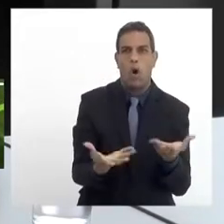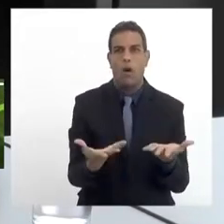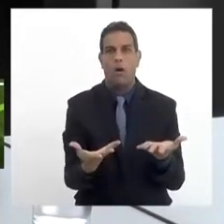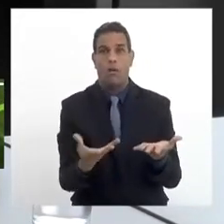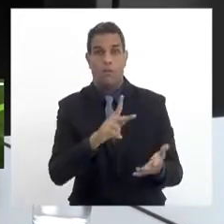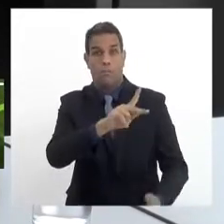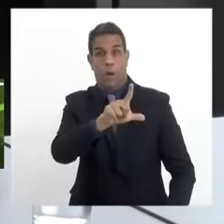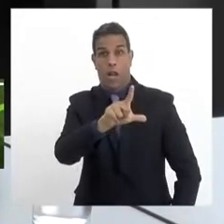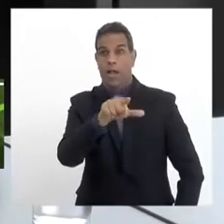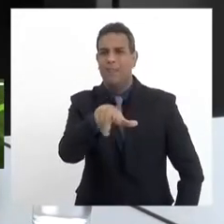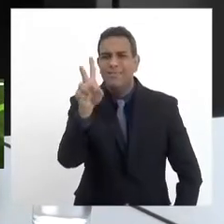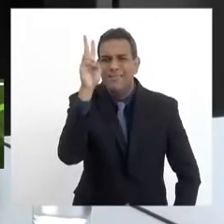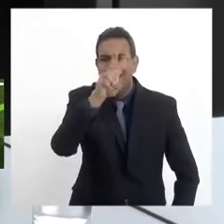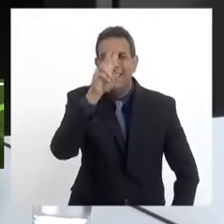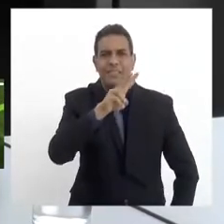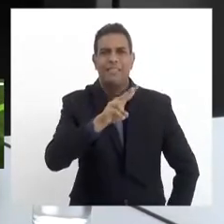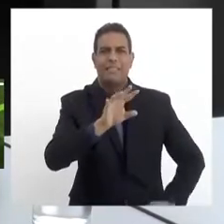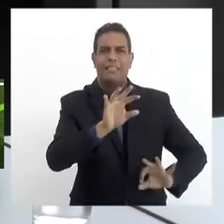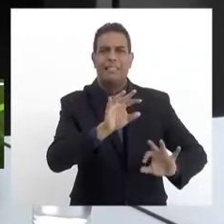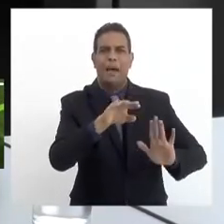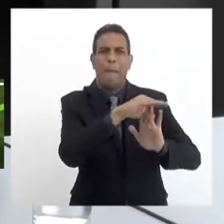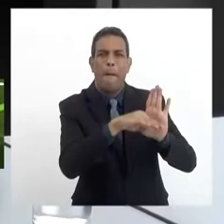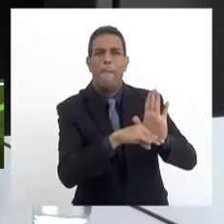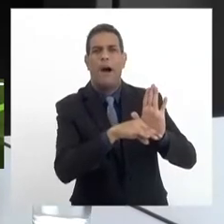projeto era grande, eu promovi